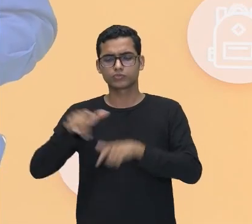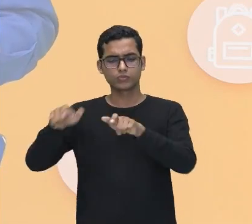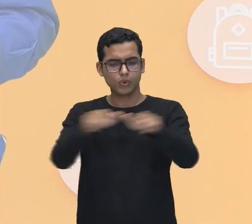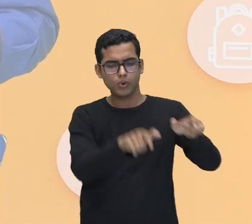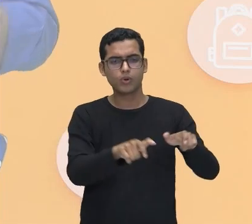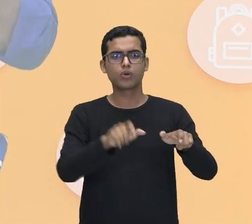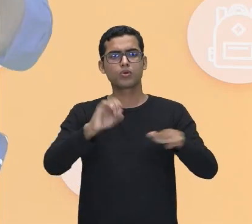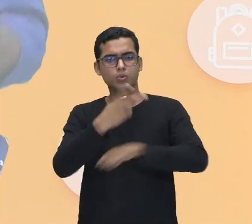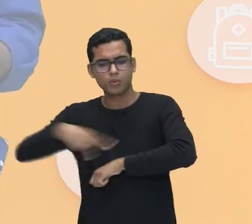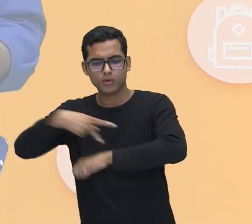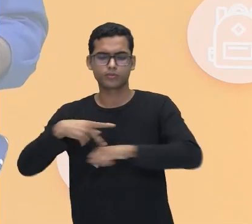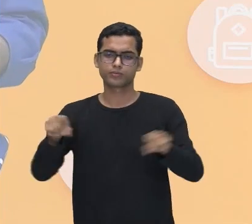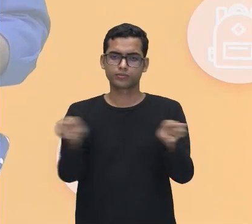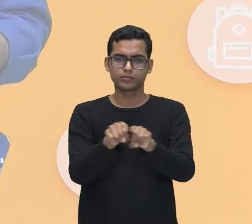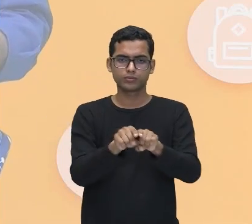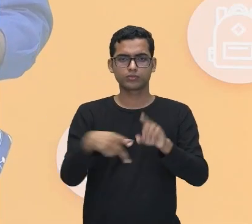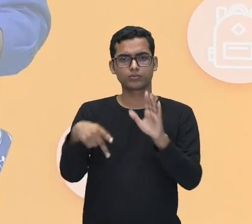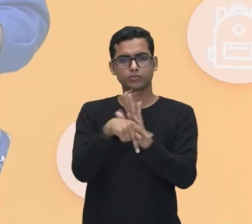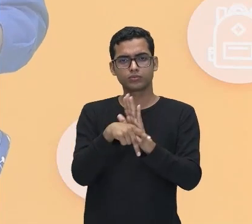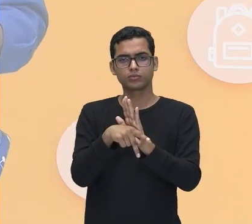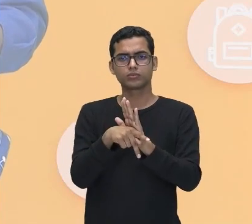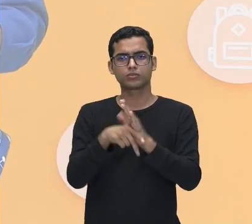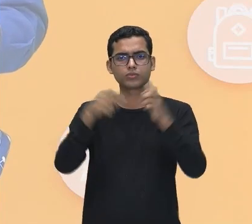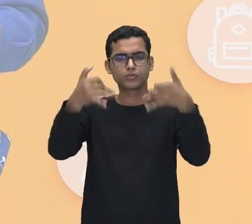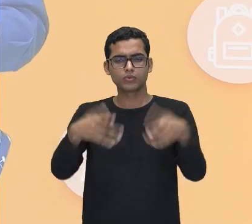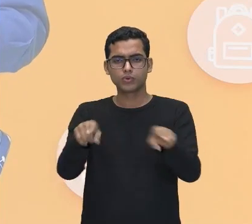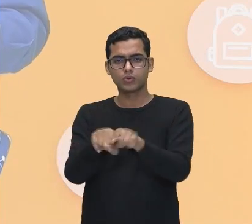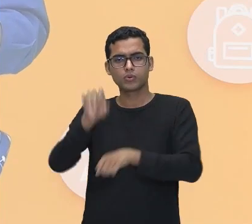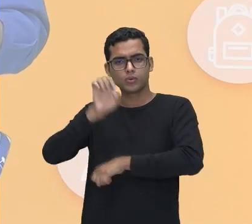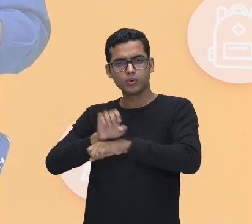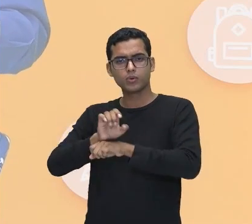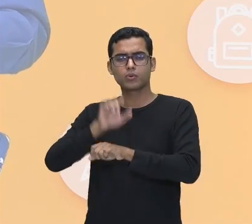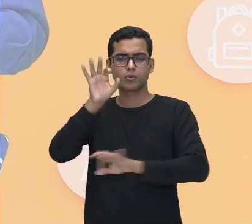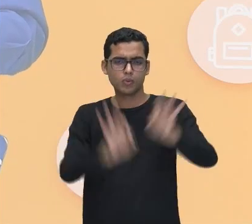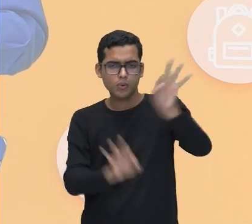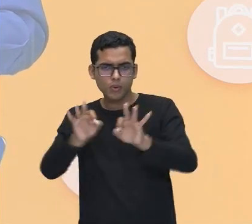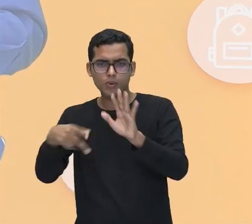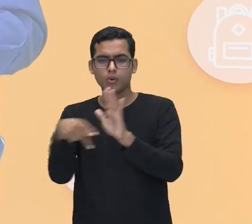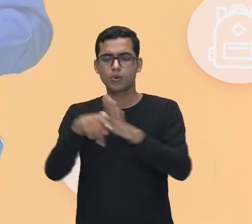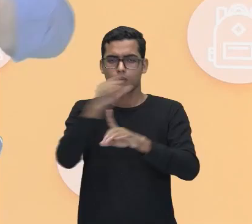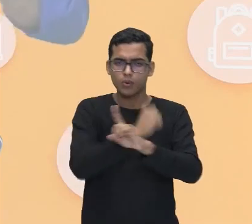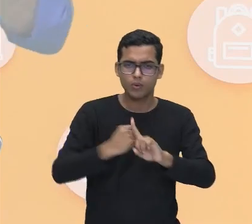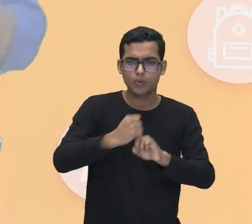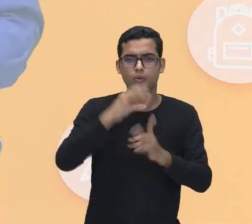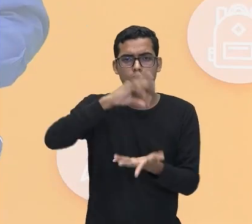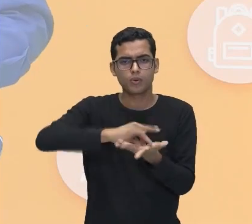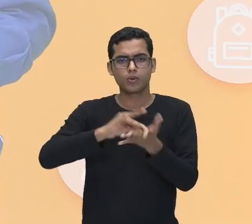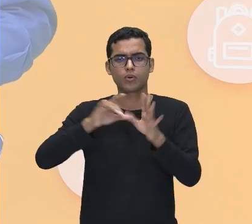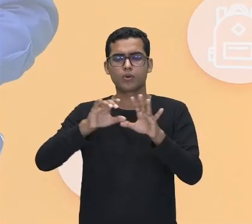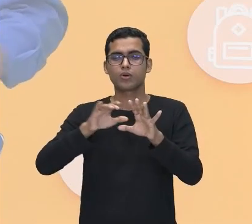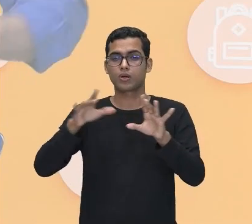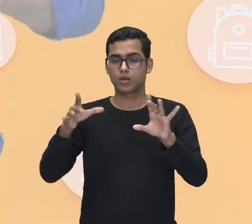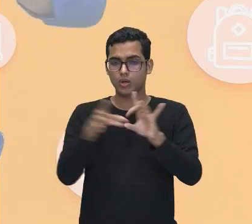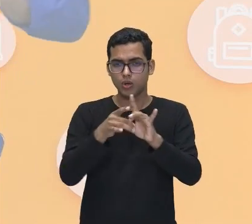território. Segundo Bobbio, Estado é uma organização social